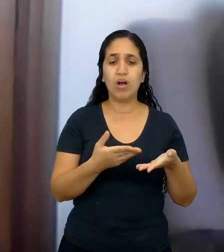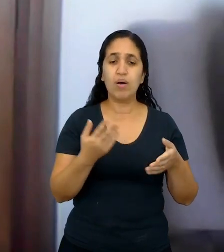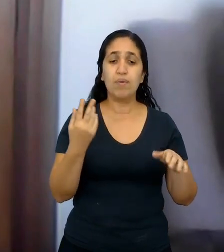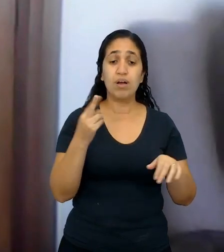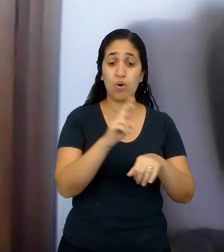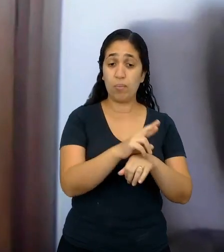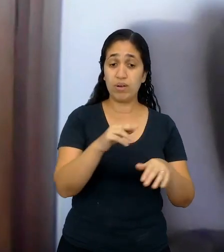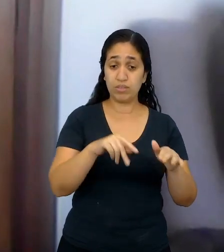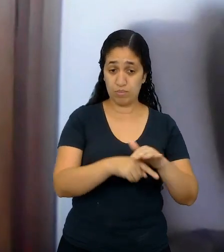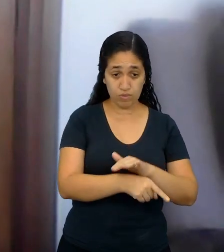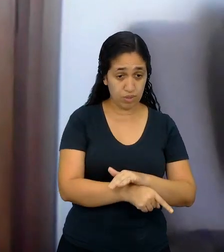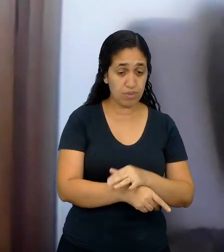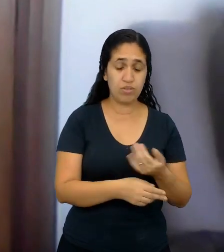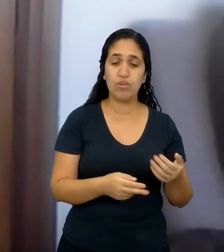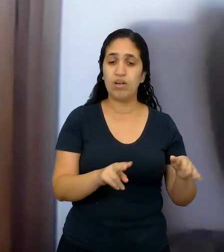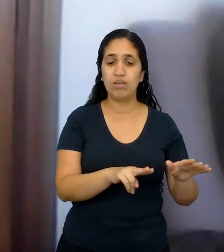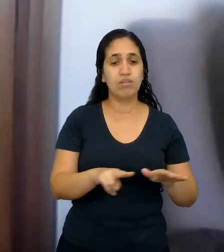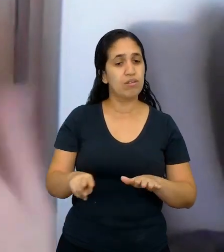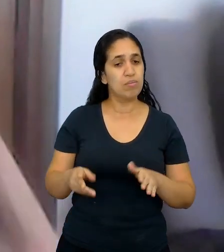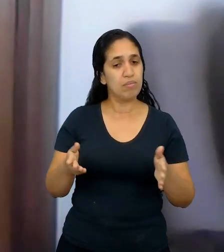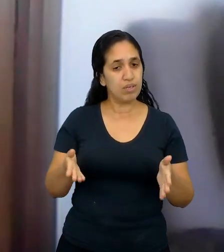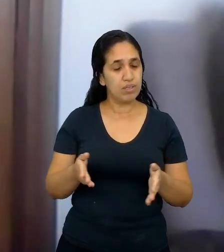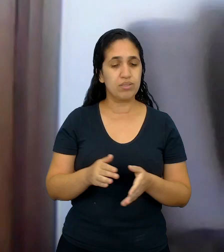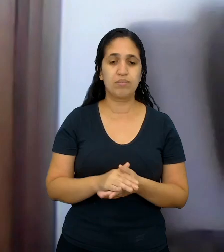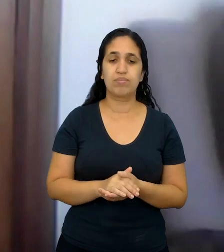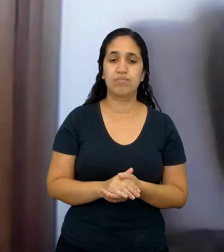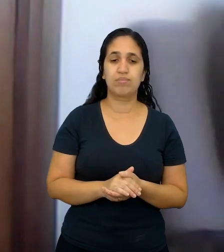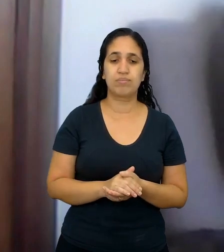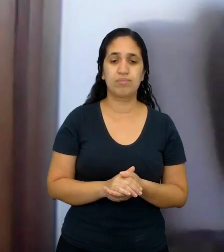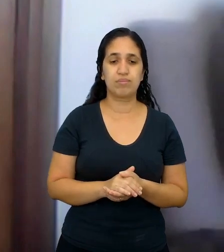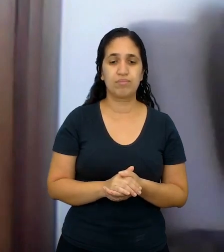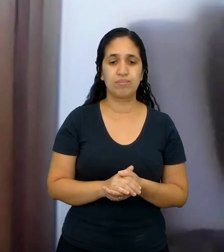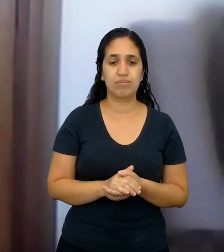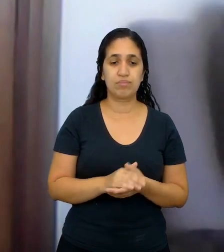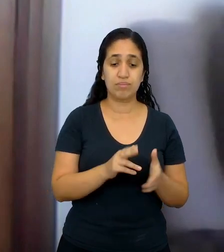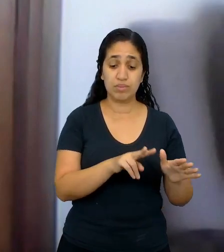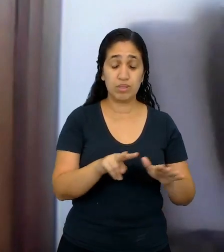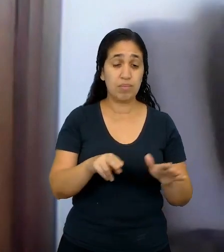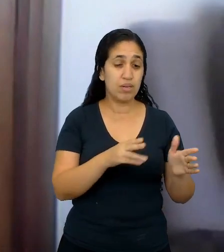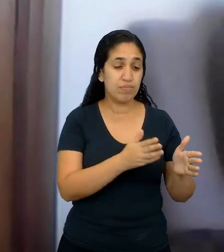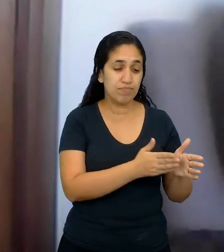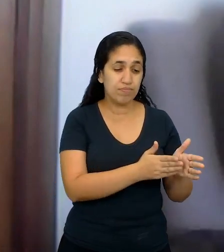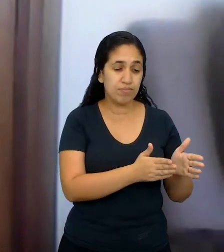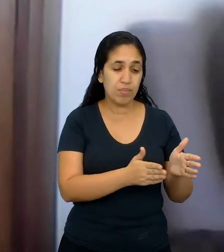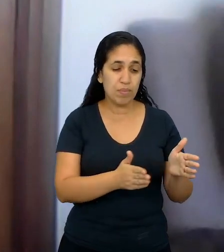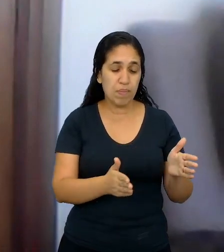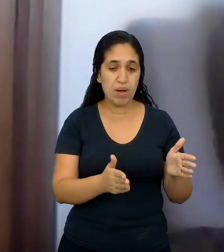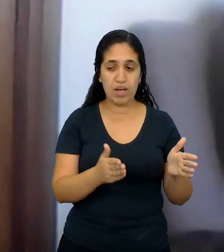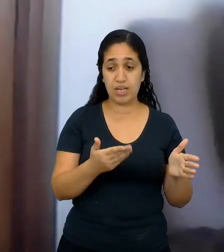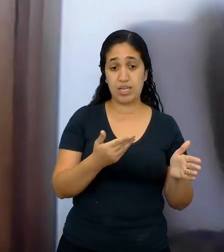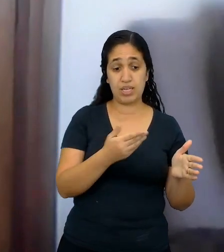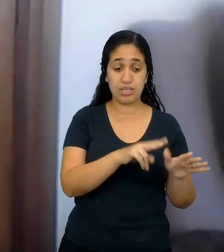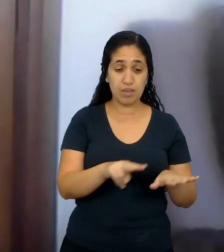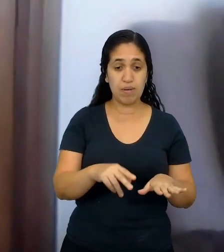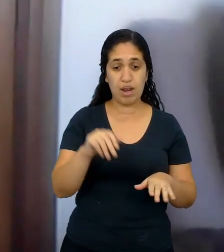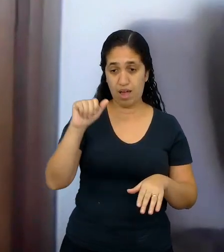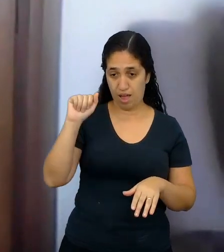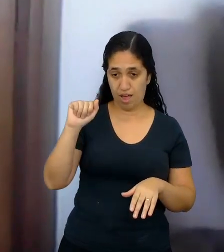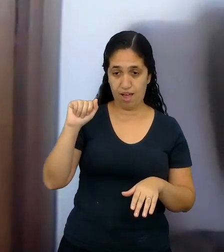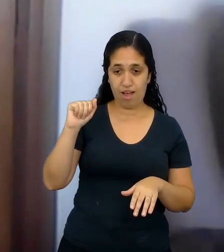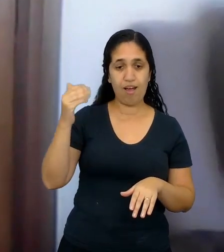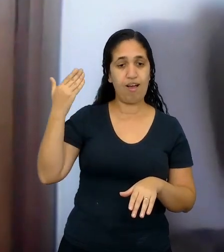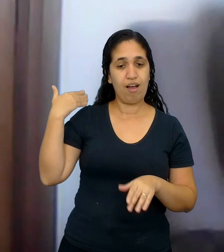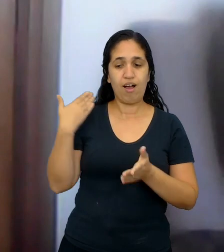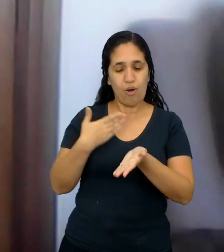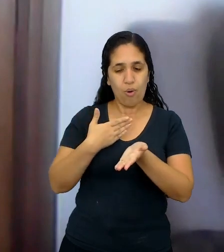Aprofundamento? É a semana que eu finalizo o que eu comecei na semana A, na semana passada.